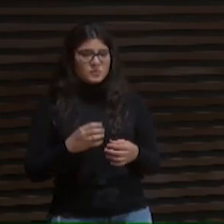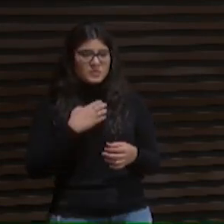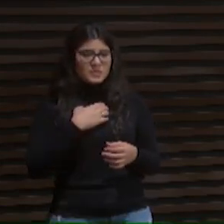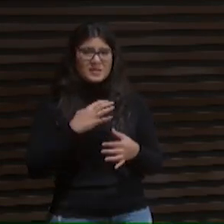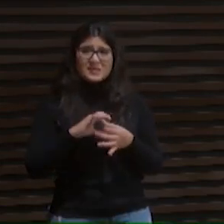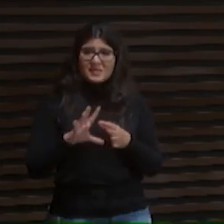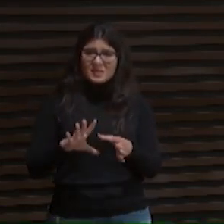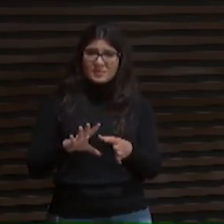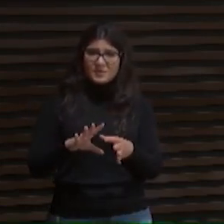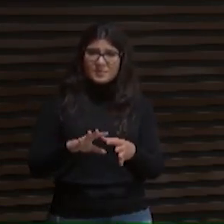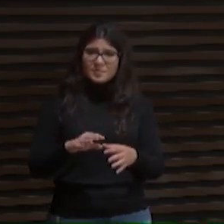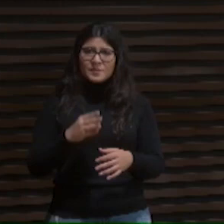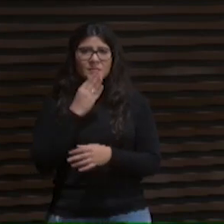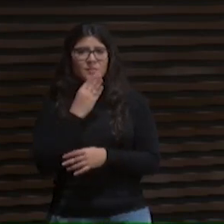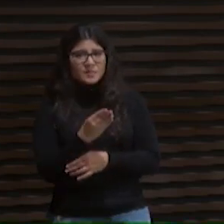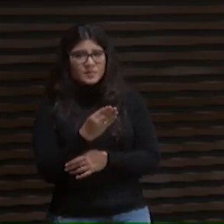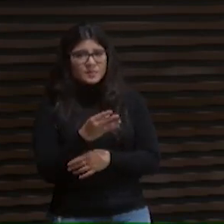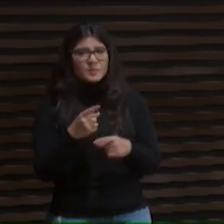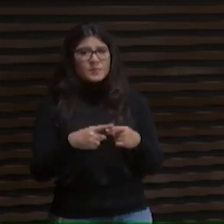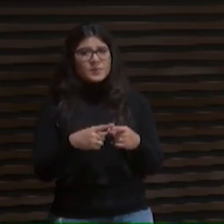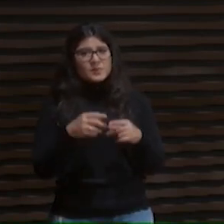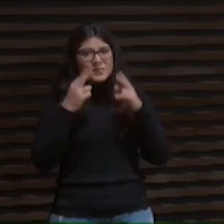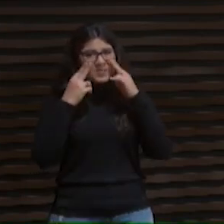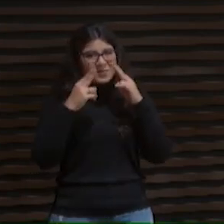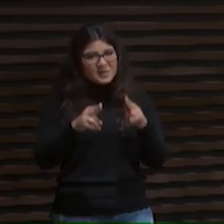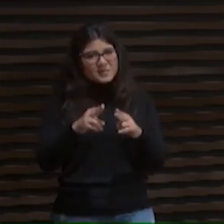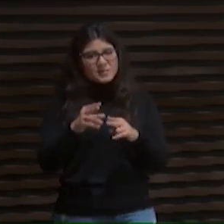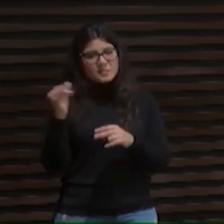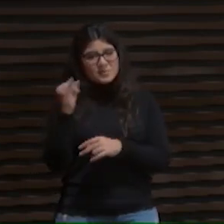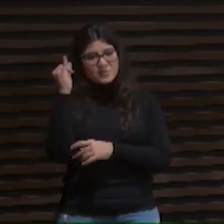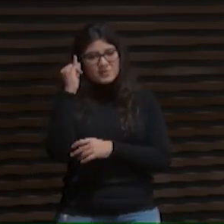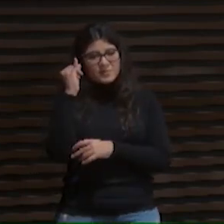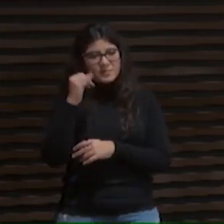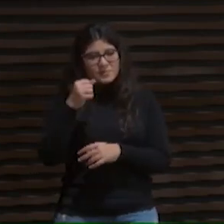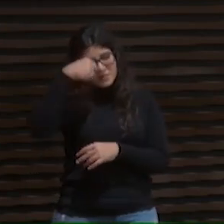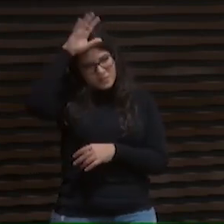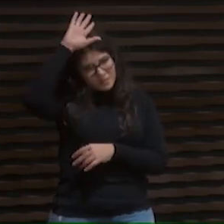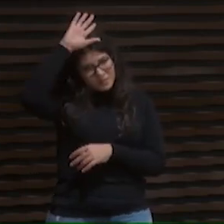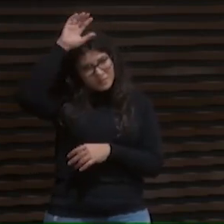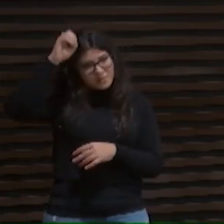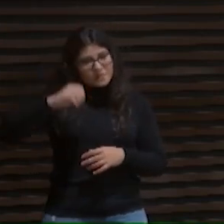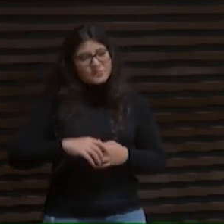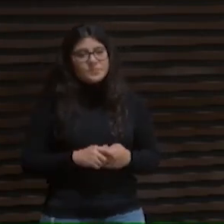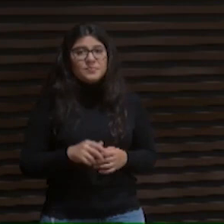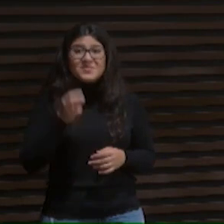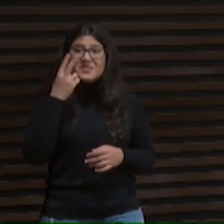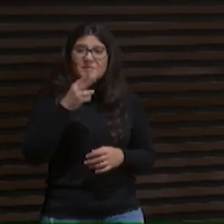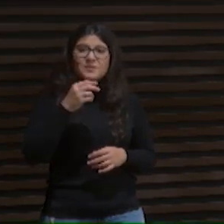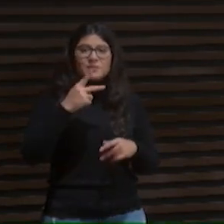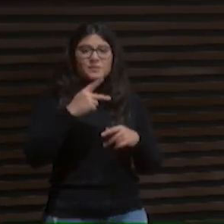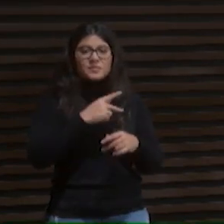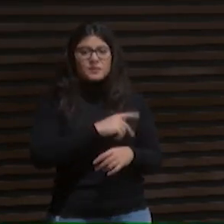ele apela porque importava que ele testemunhasse em Roma. Olha só o que Paulo fala de